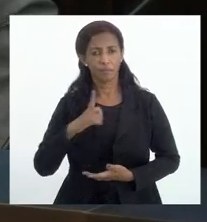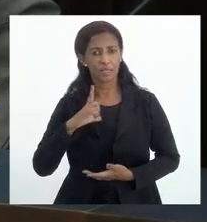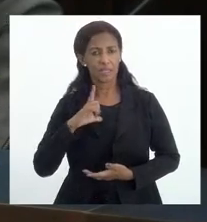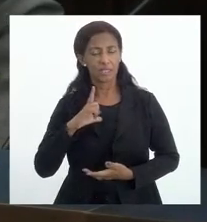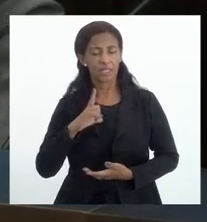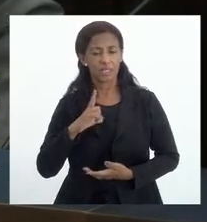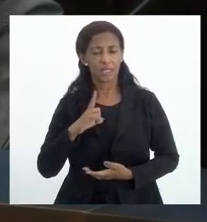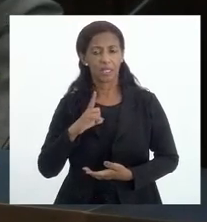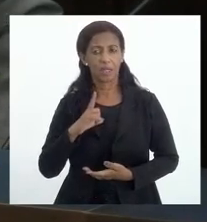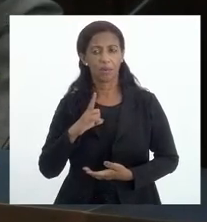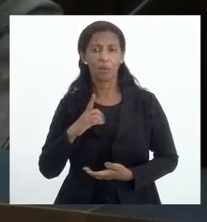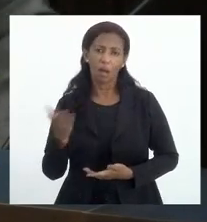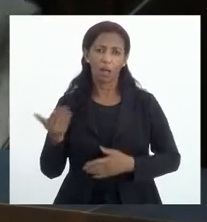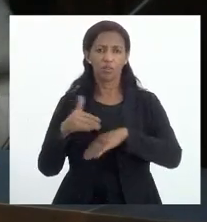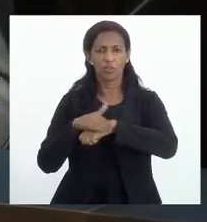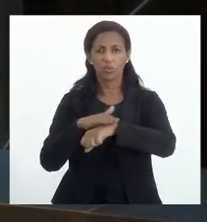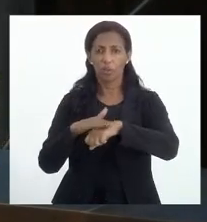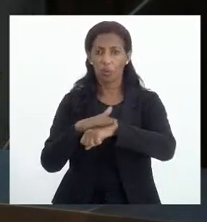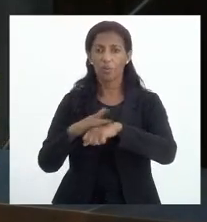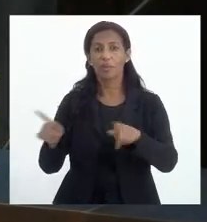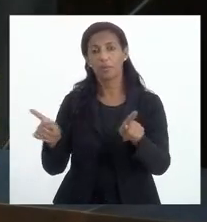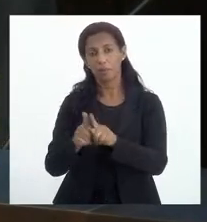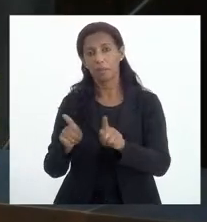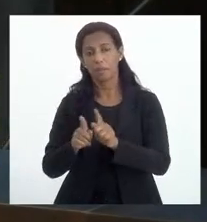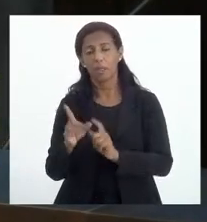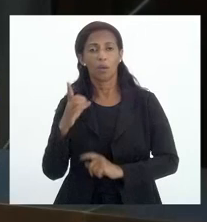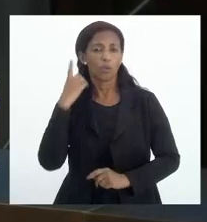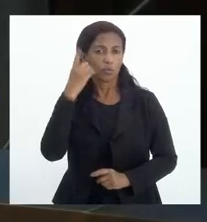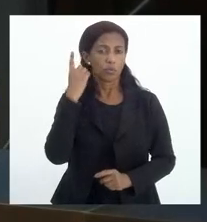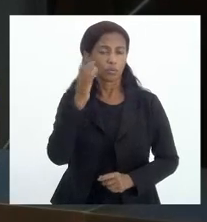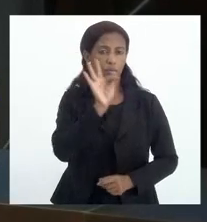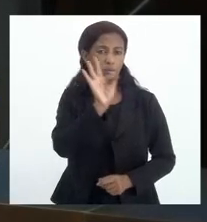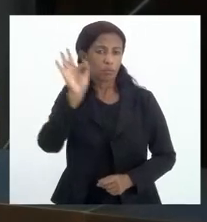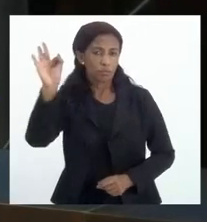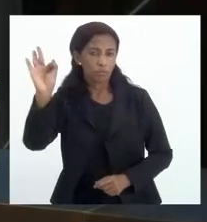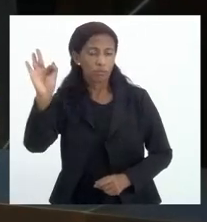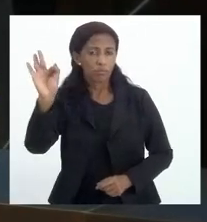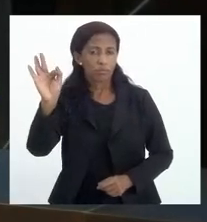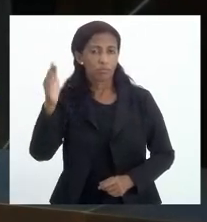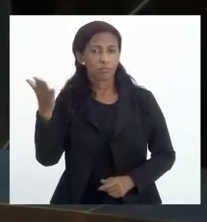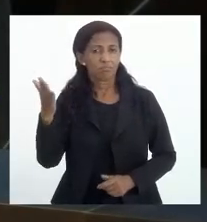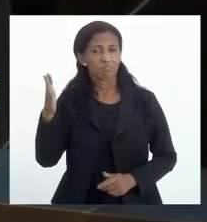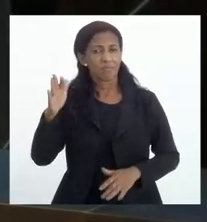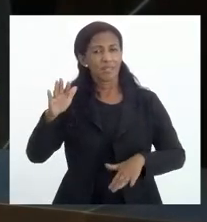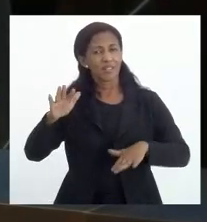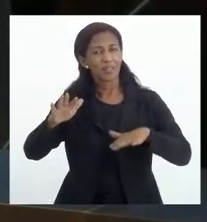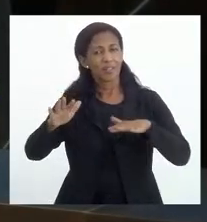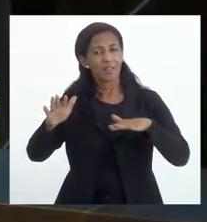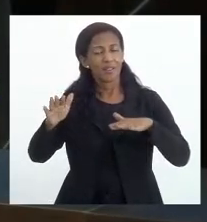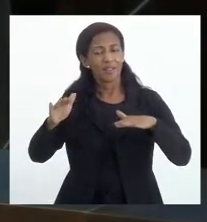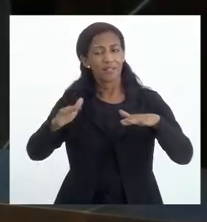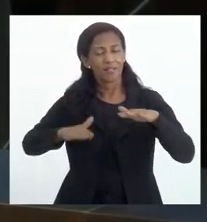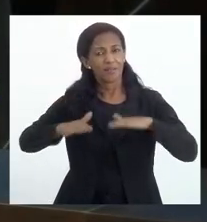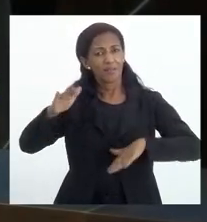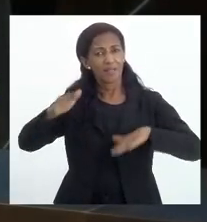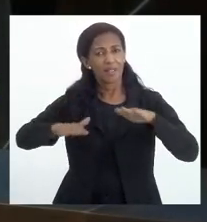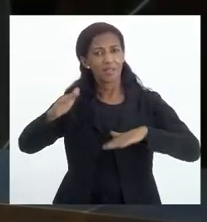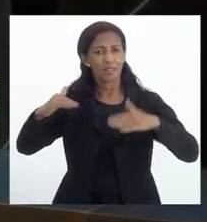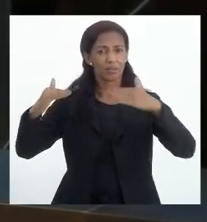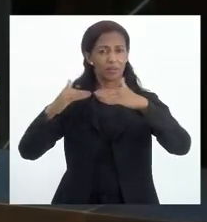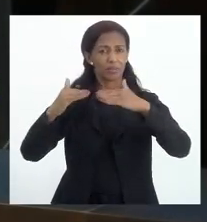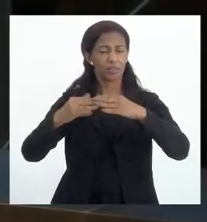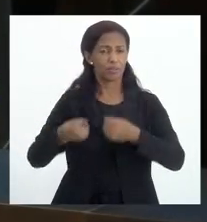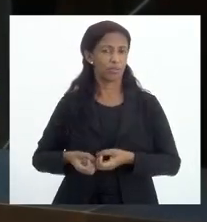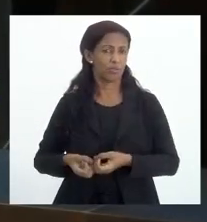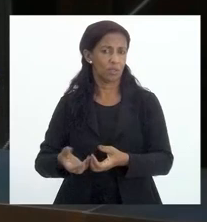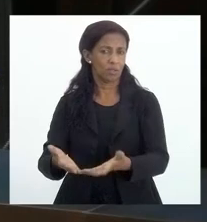ligações, obviamente, que a gente está conversando também com os deputados federais, para que seja flexibilizado o teto de gastos. E aí